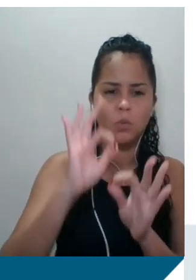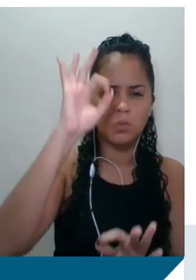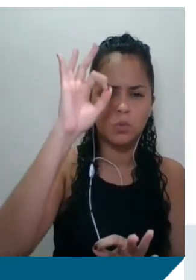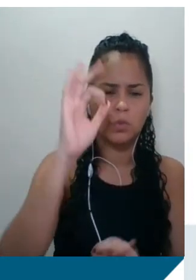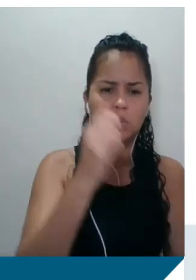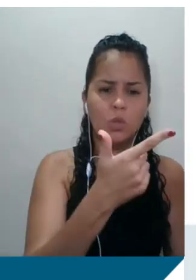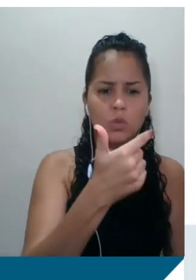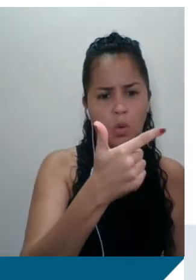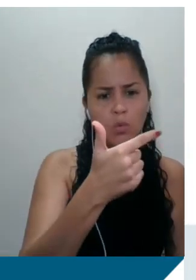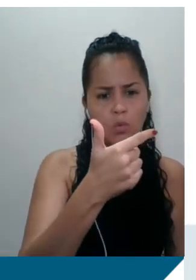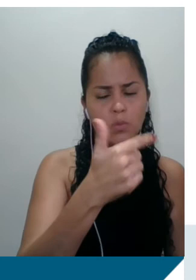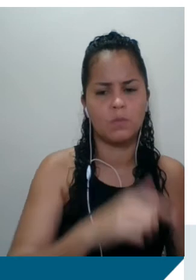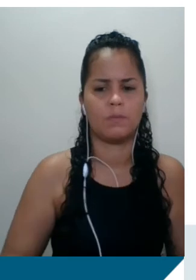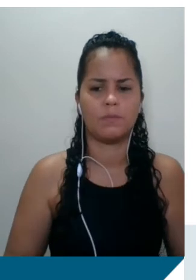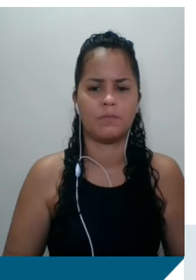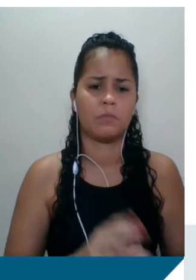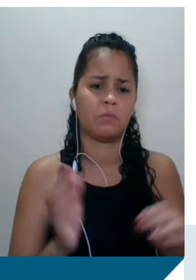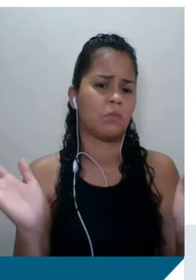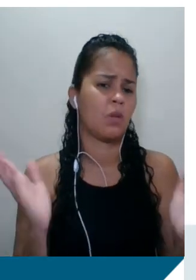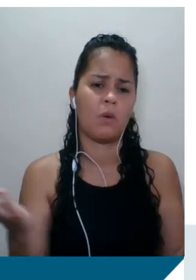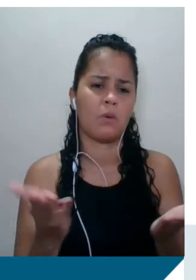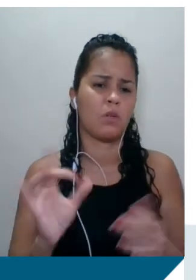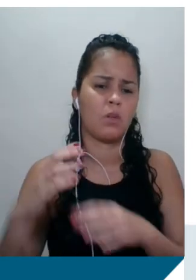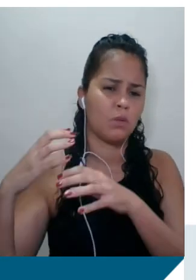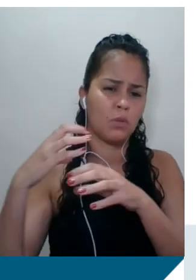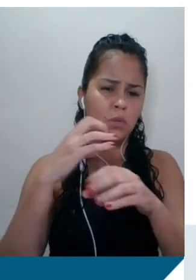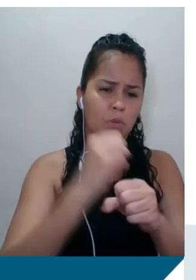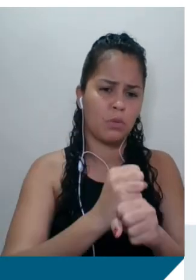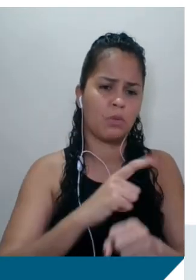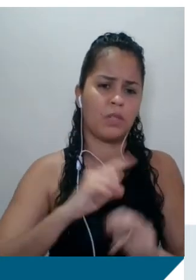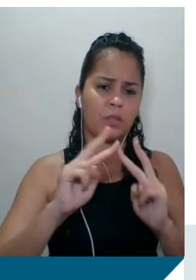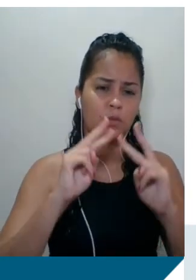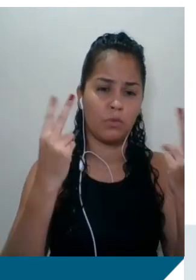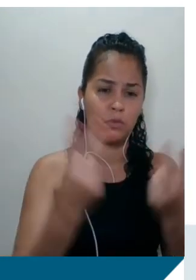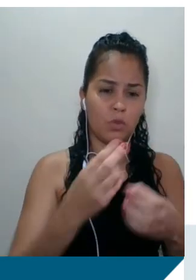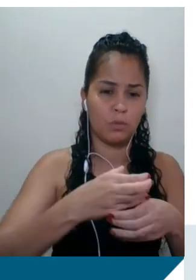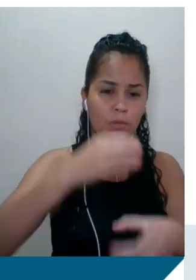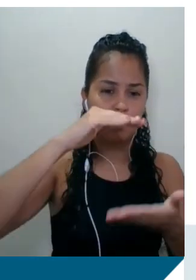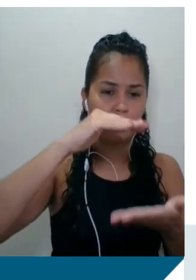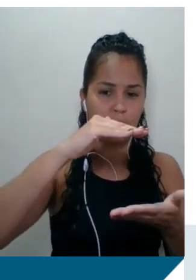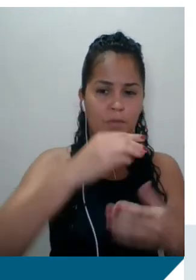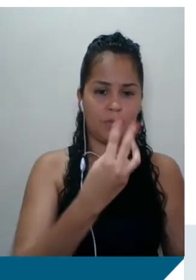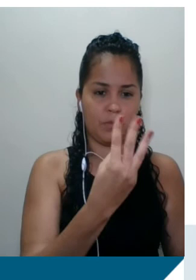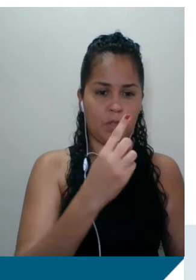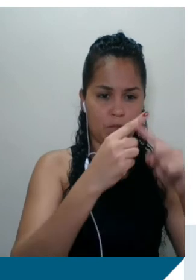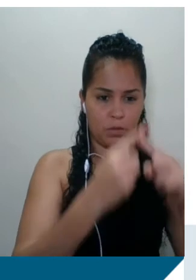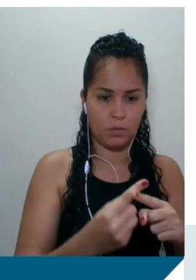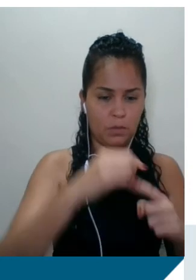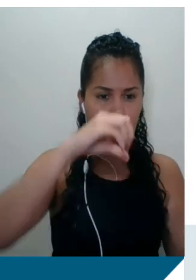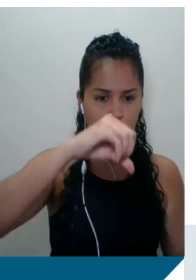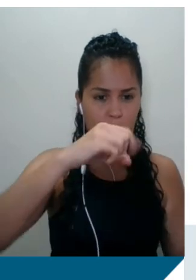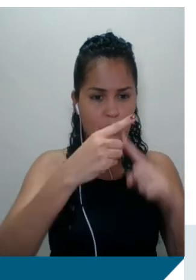também. E a altura é 12 metros. Então, basta resolver essa conta e a gente vai encontrar